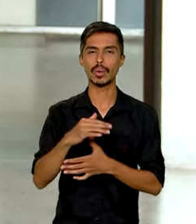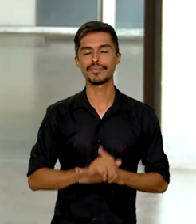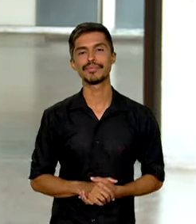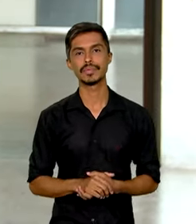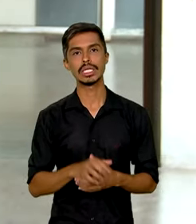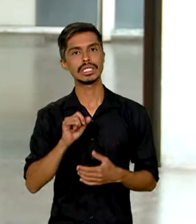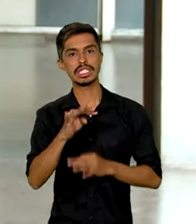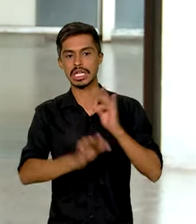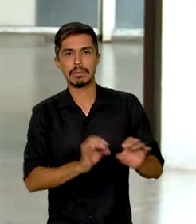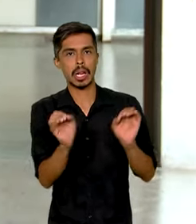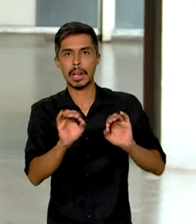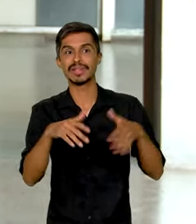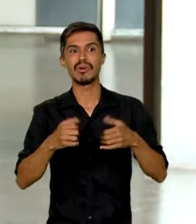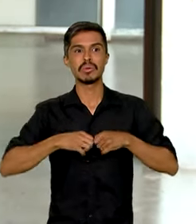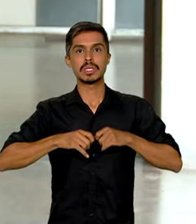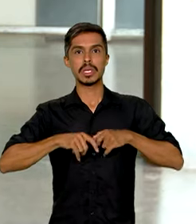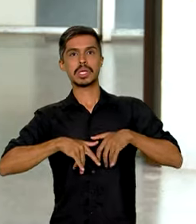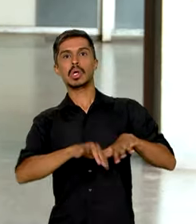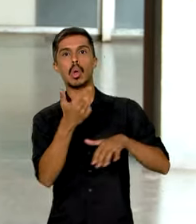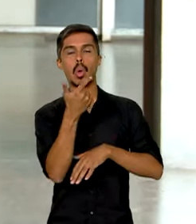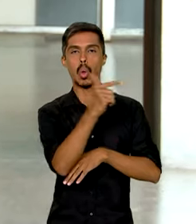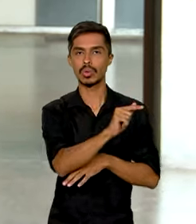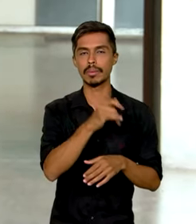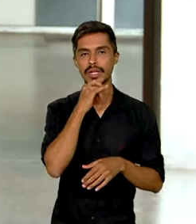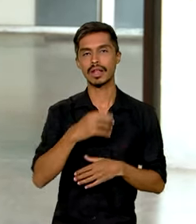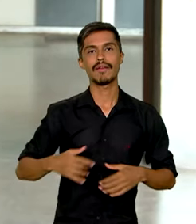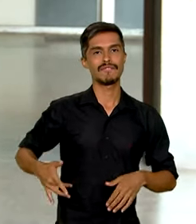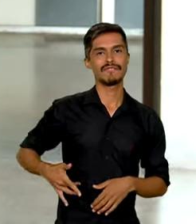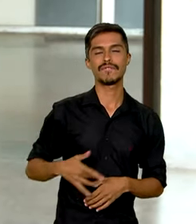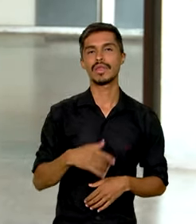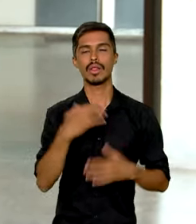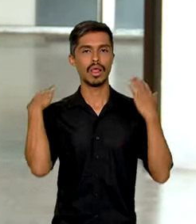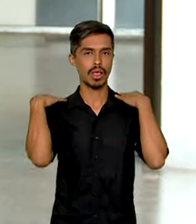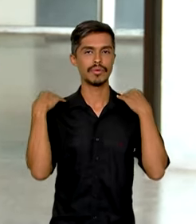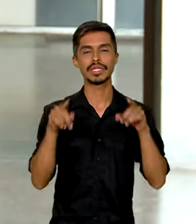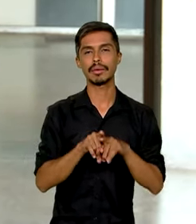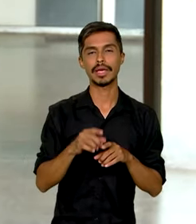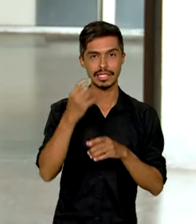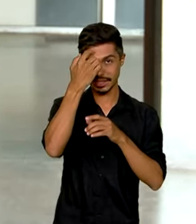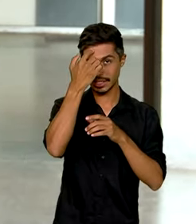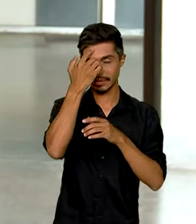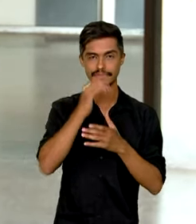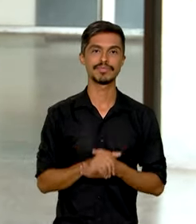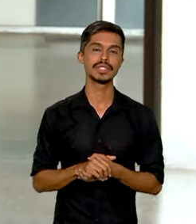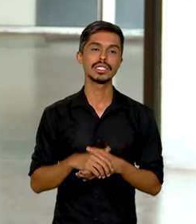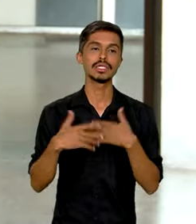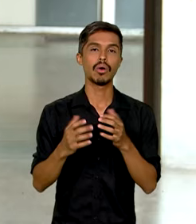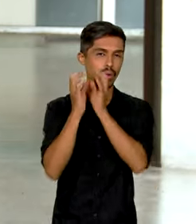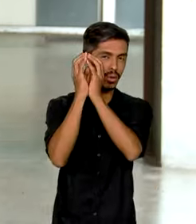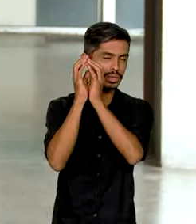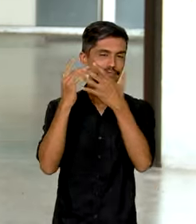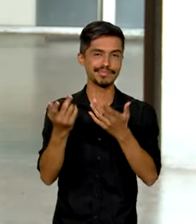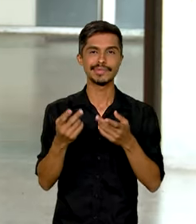câncer de próstata pode se espalhar para outros órgãos, como fígado, pulmão e cérebro. Por isso, o diagnóstico precoce